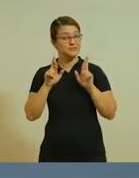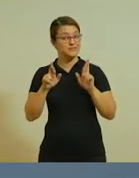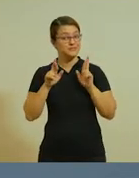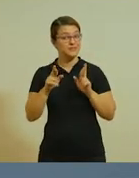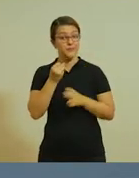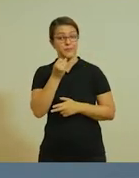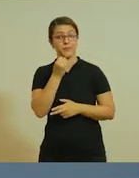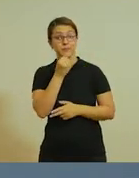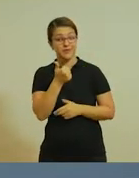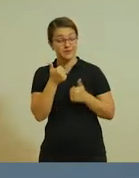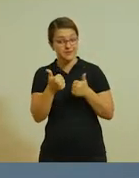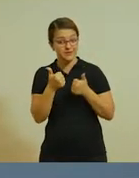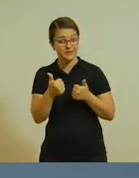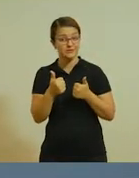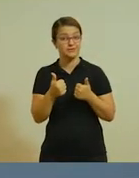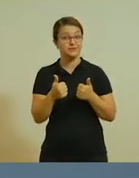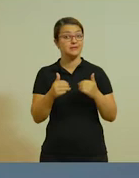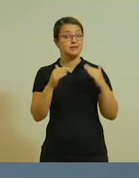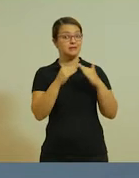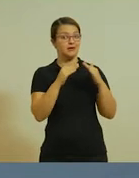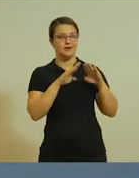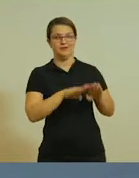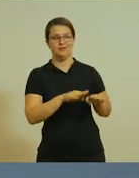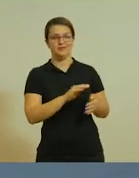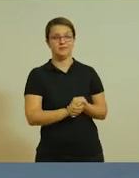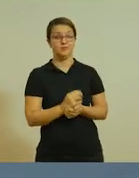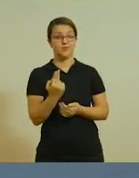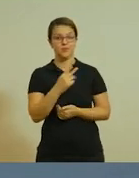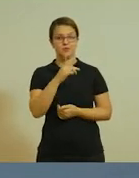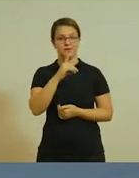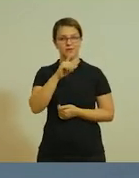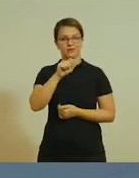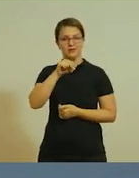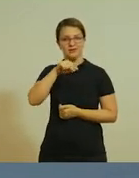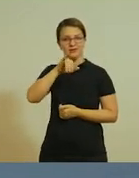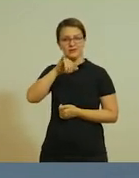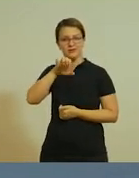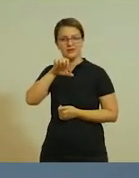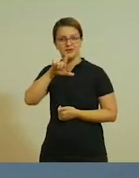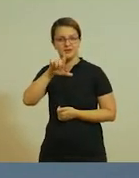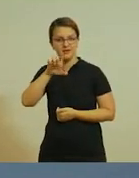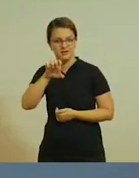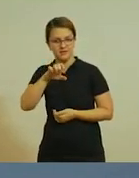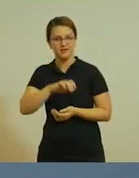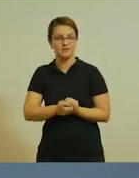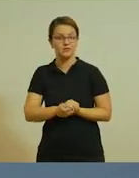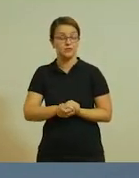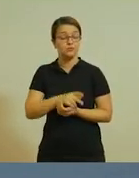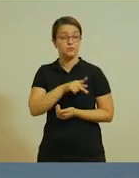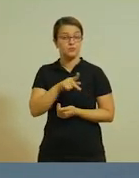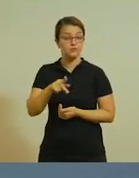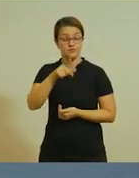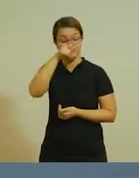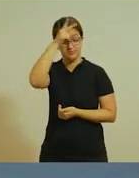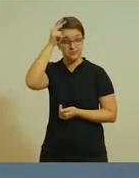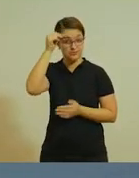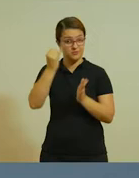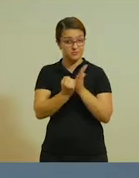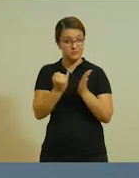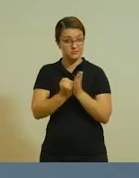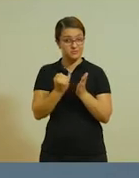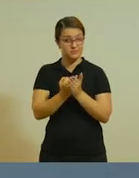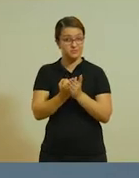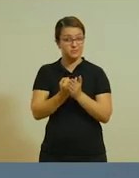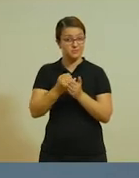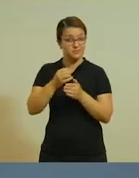Eu espero que vocês estejam bem e em casa. Meu nome é Daniele, eu sou professora da Rede Municipal de Itapevi e venho